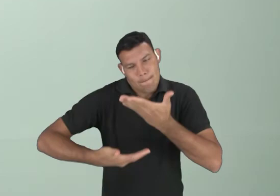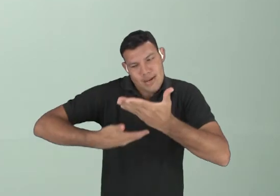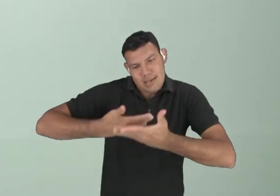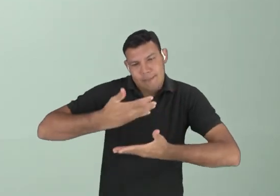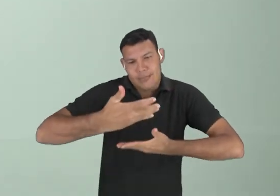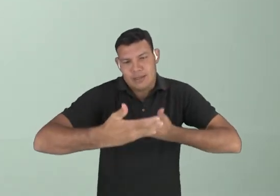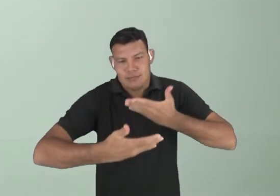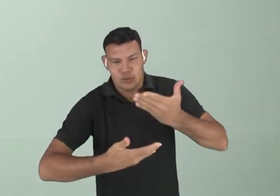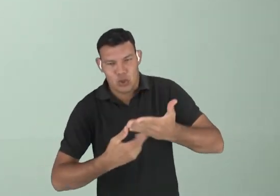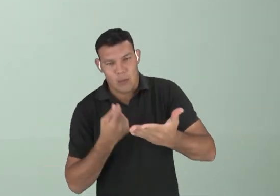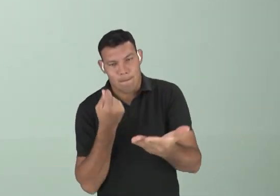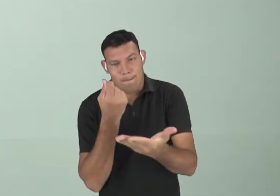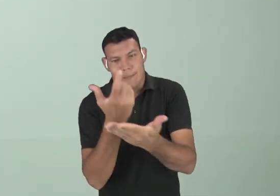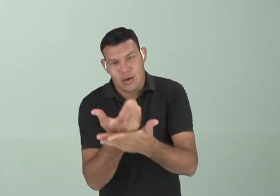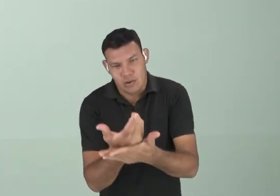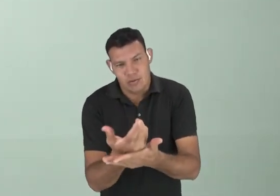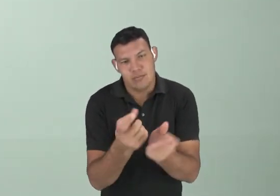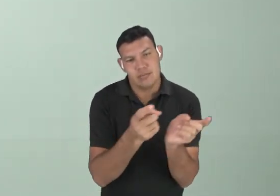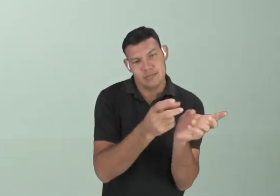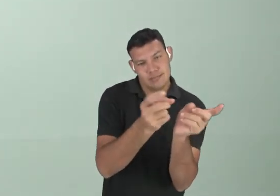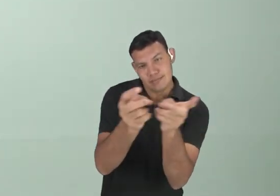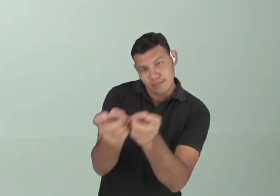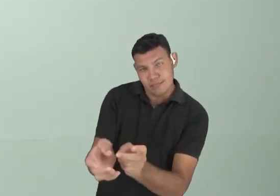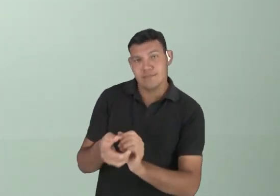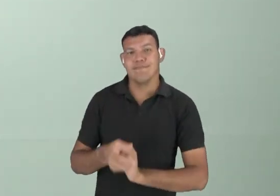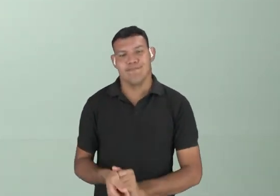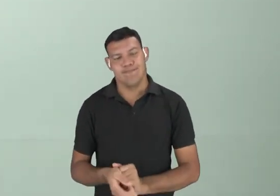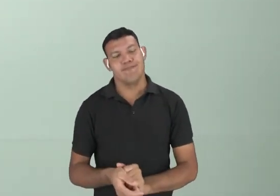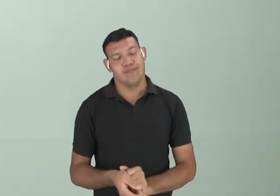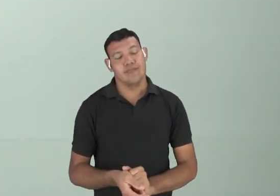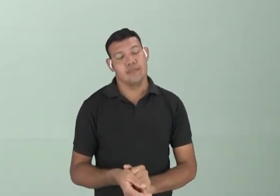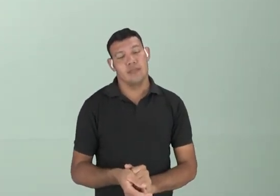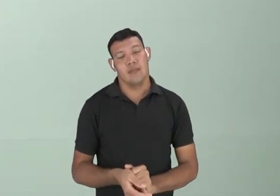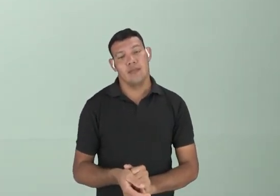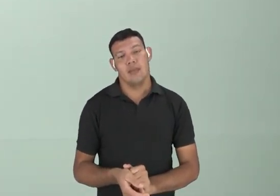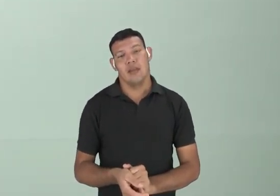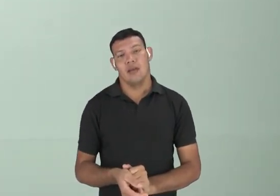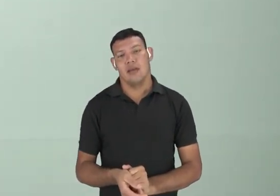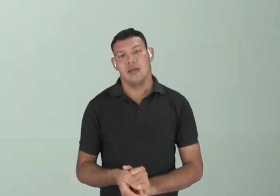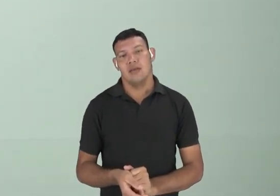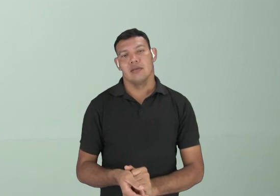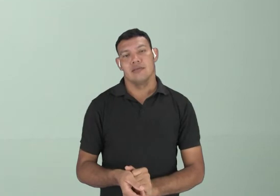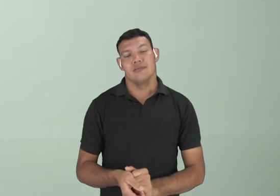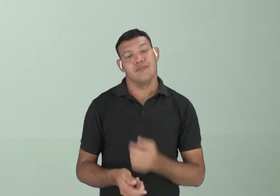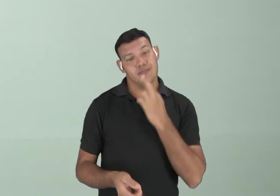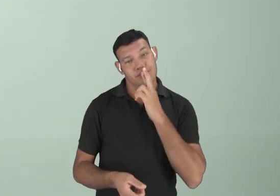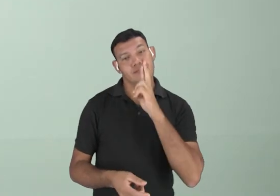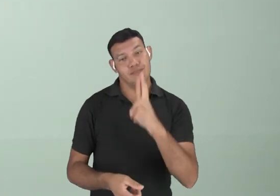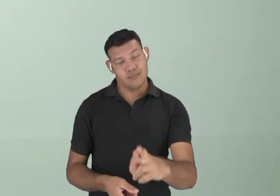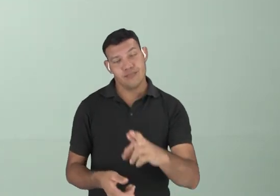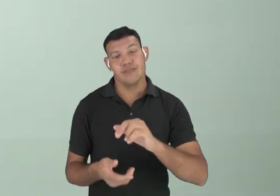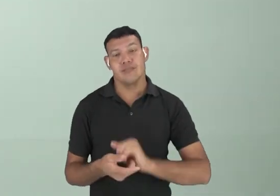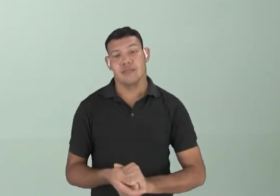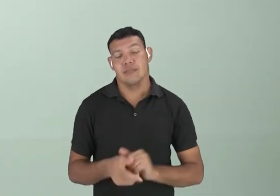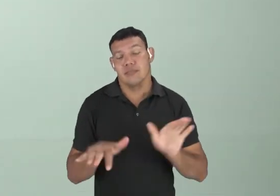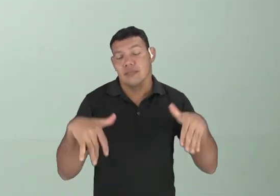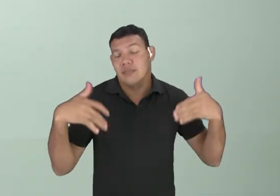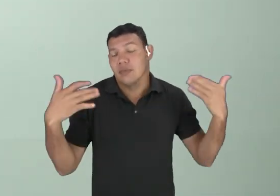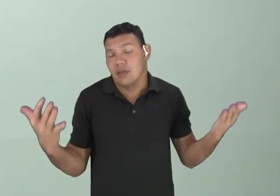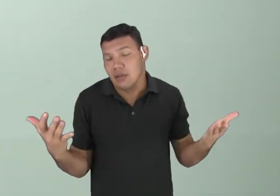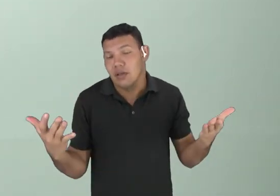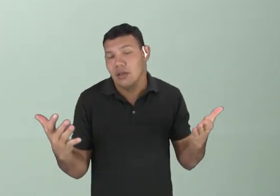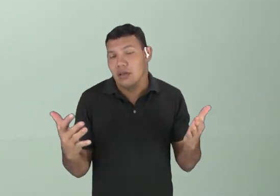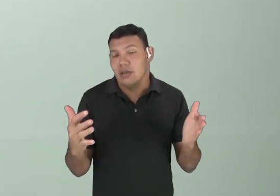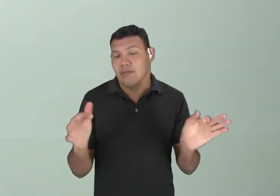de compra-venda. Então isso foi um dos motivos, né? Então com isso a gente encerra essa